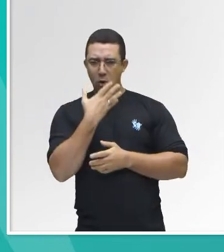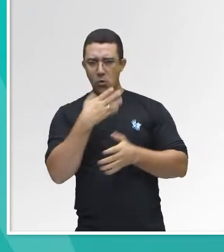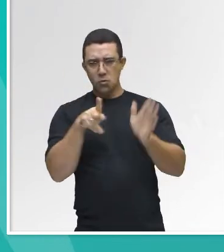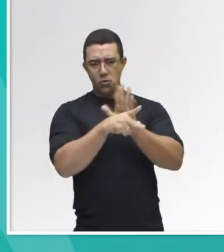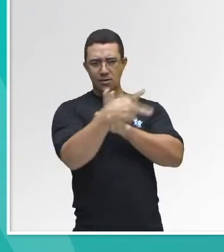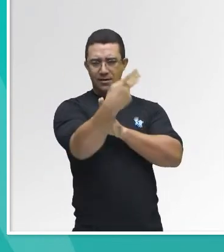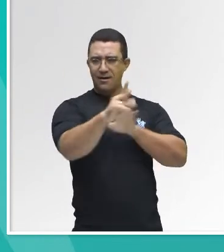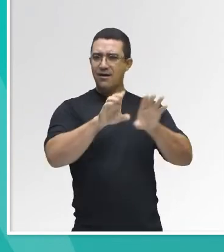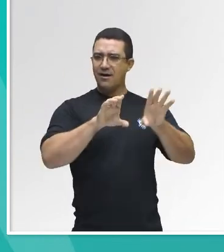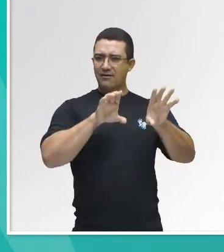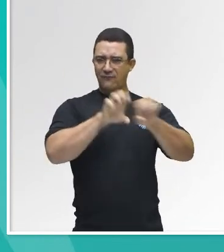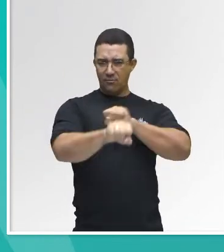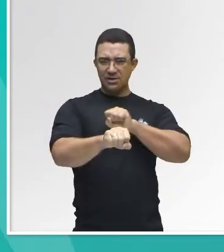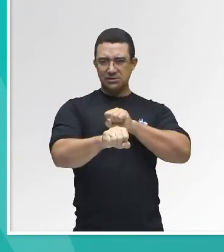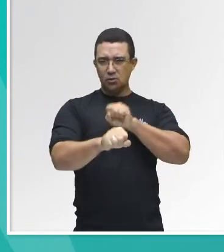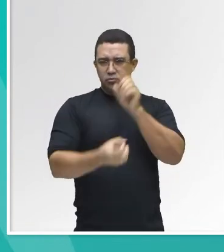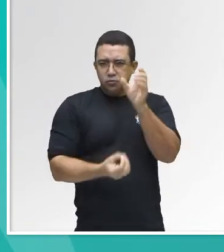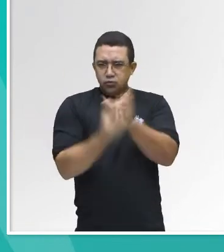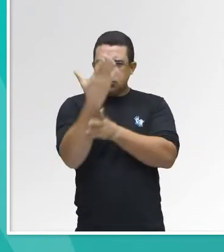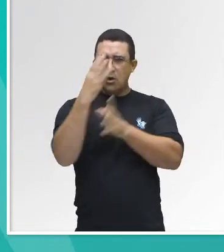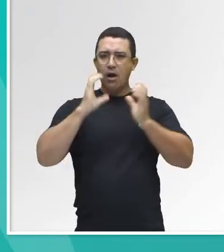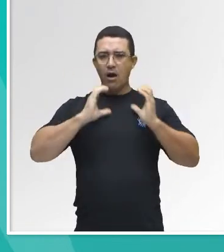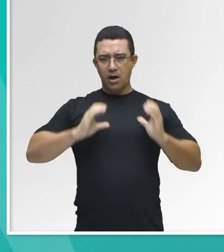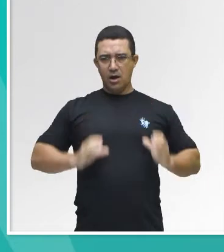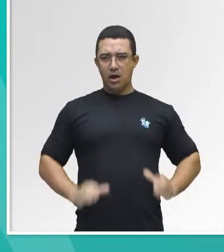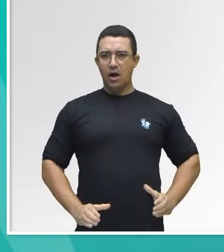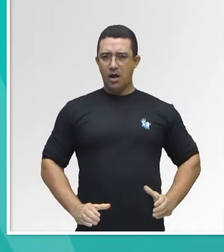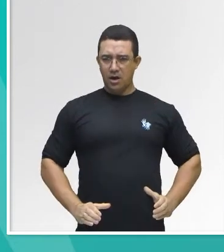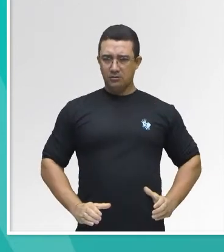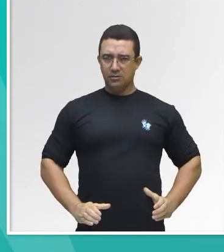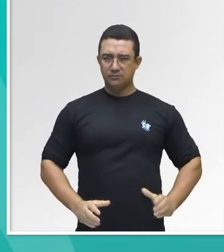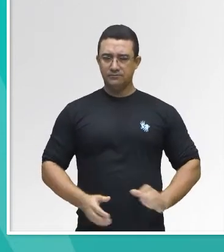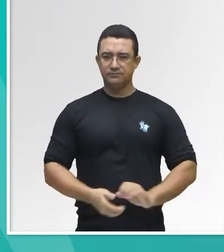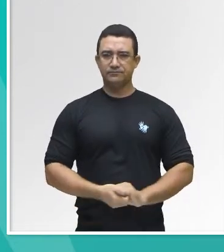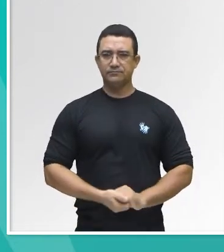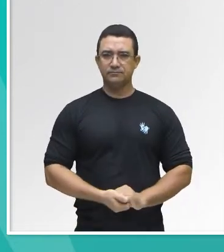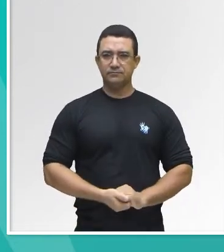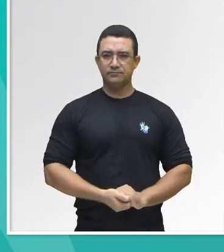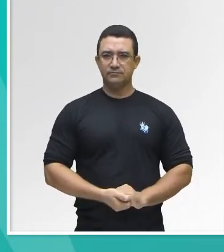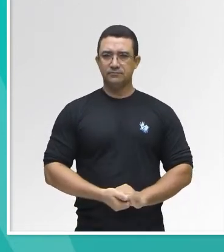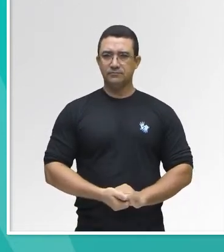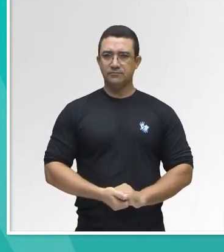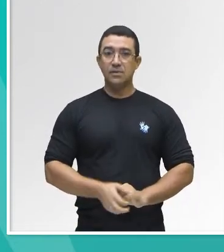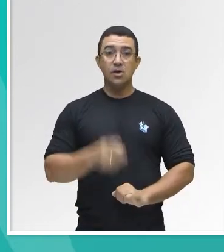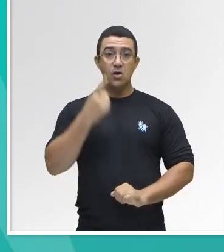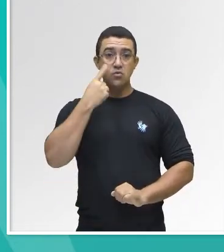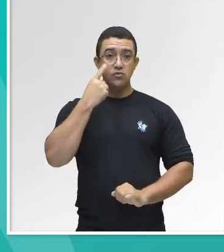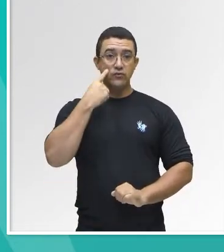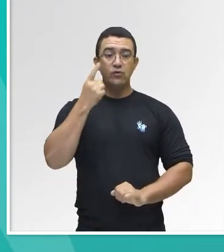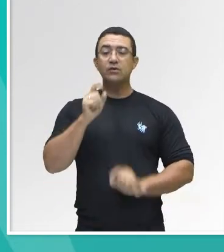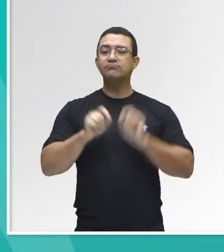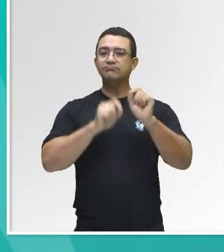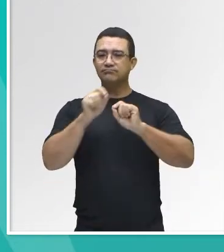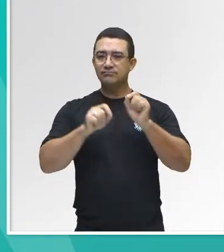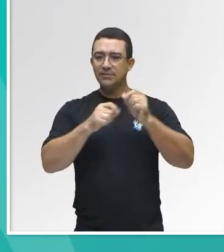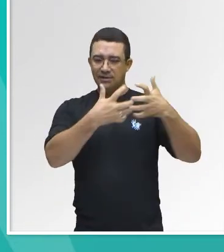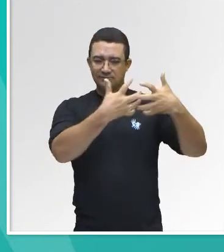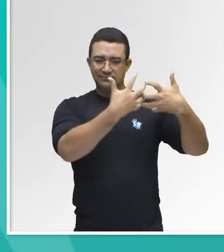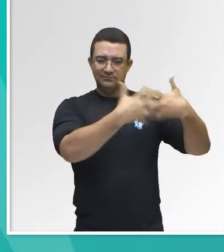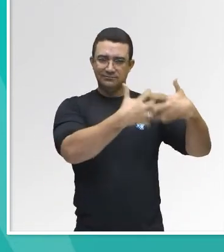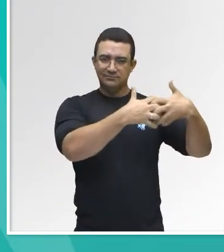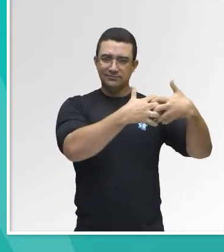do caráter, certo? Então, a gente viu racionamento por